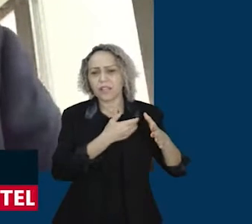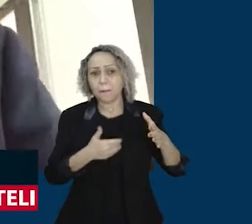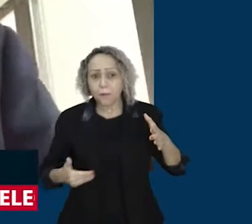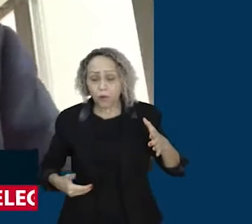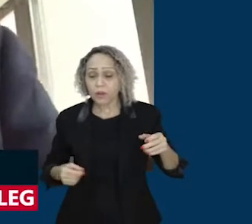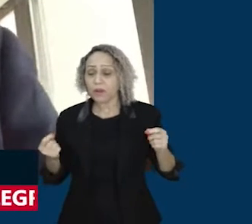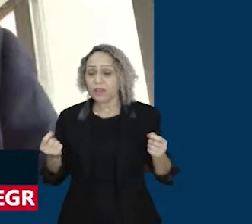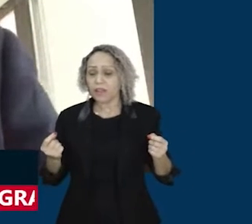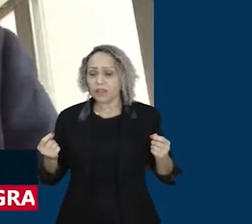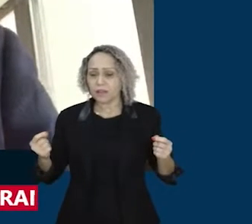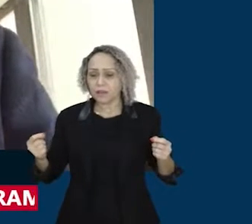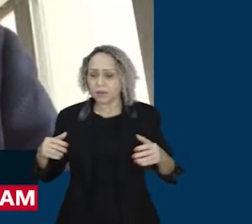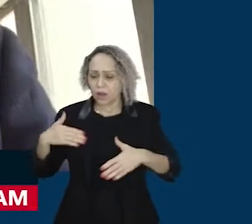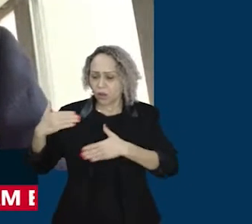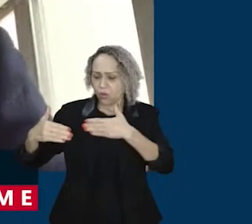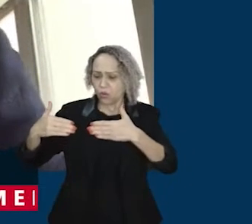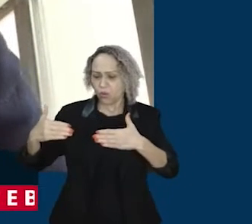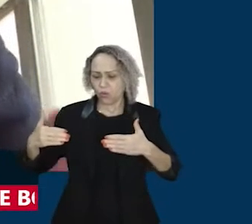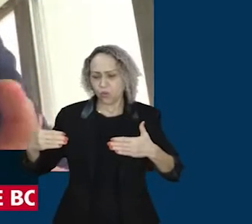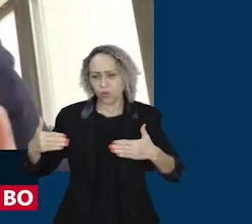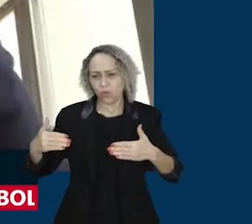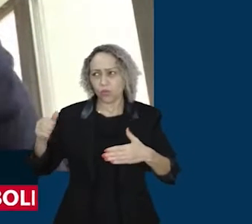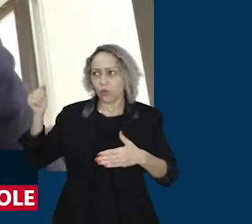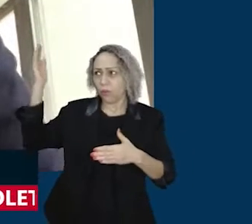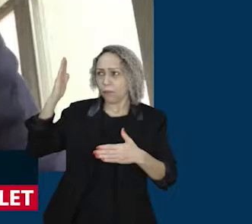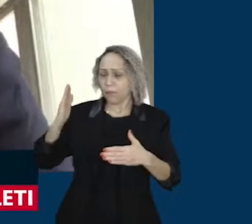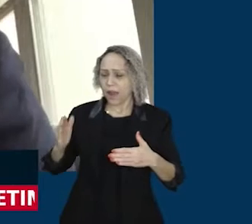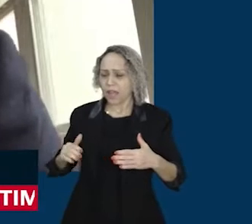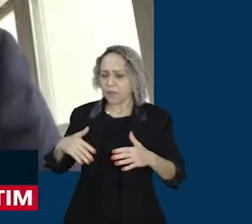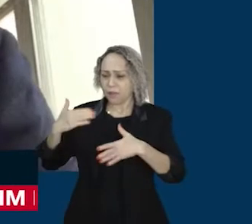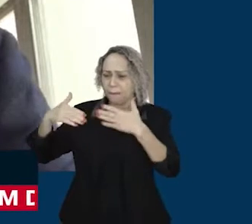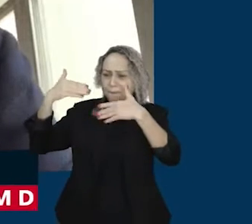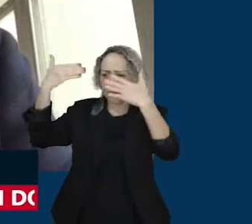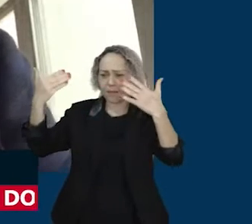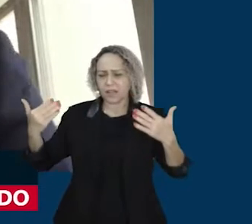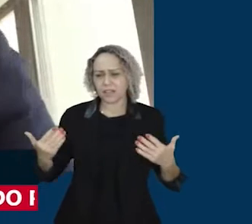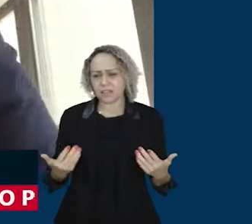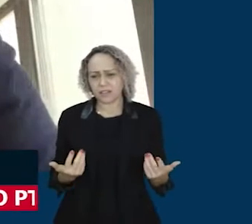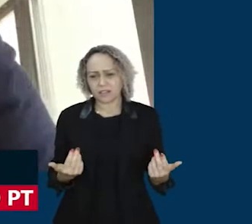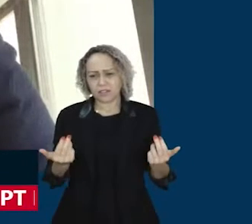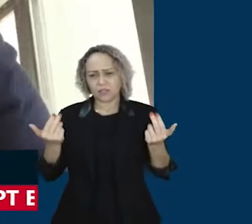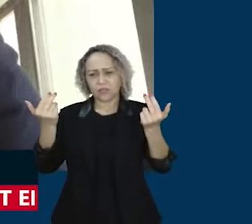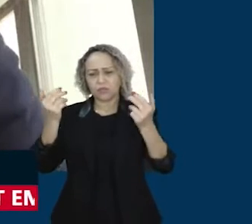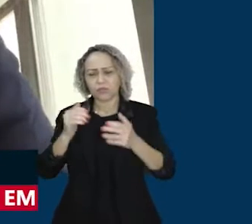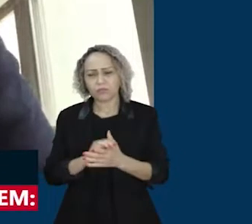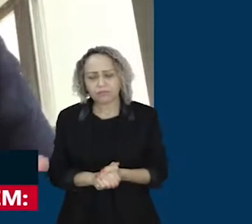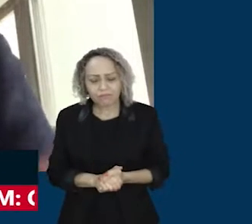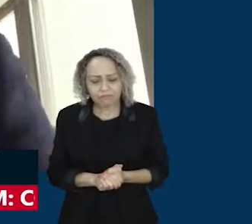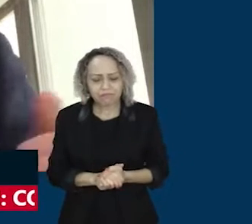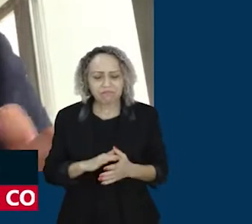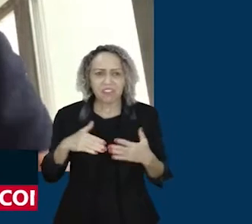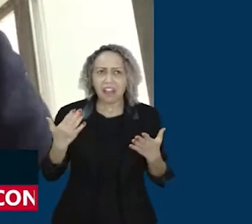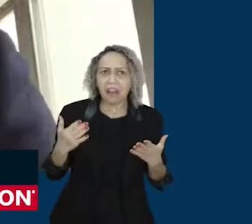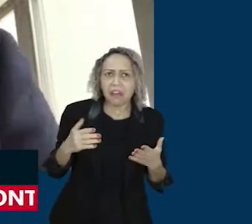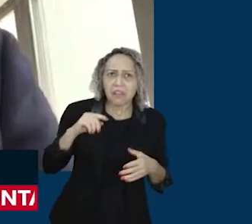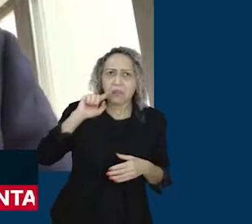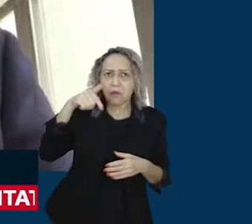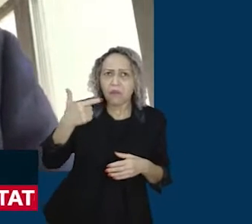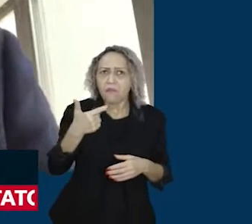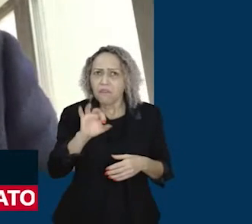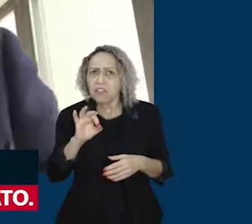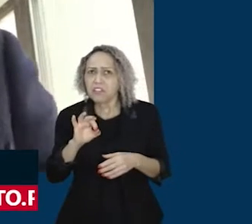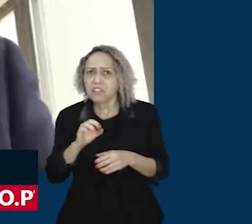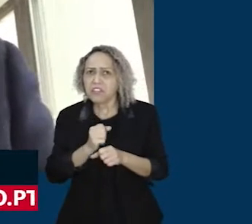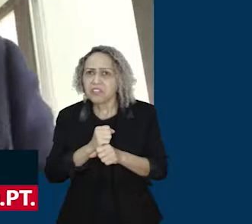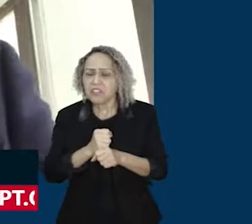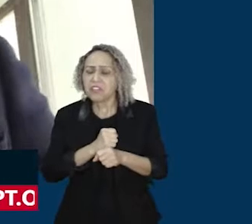tarará. Aí o argumento 10, 20 anos depois a Eletrobras perdeu o mercado para a iniciativa